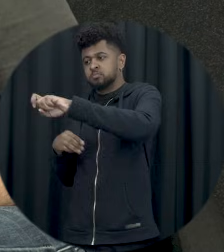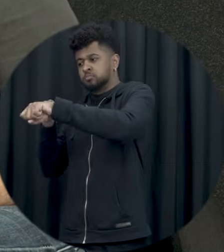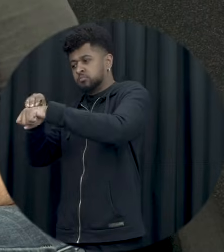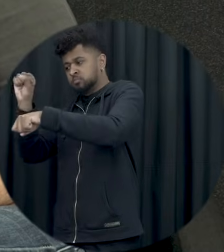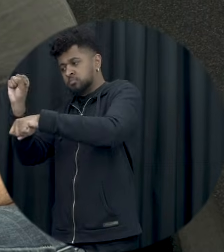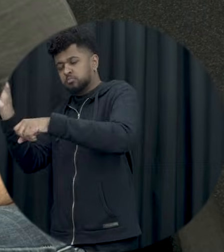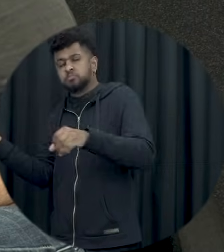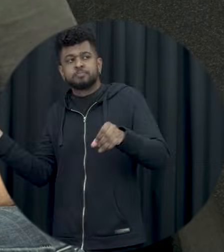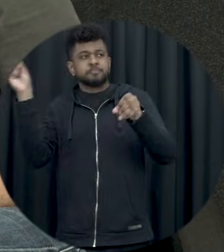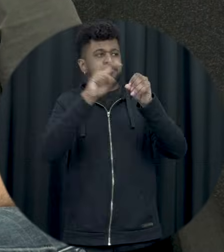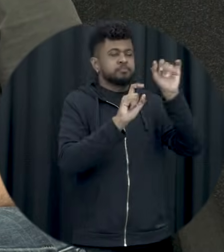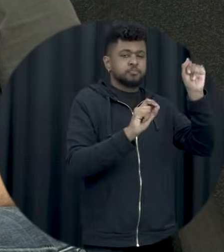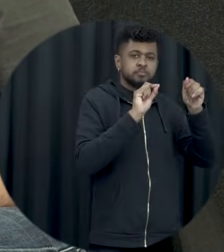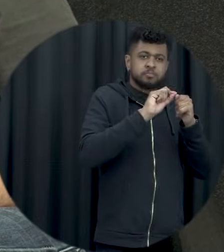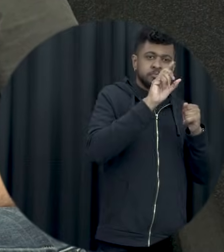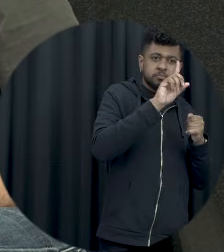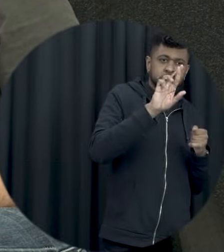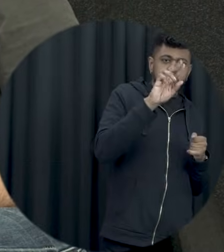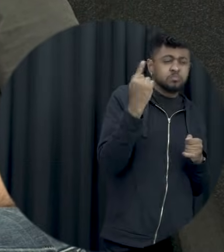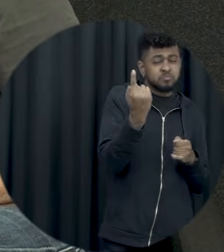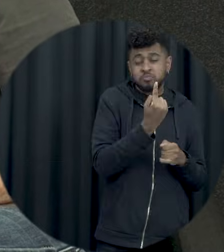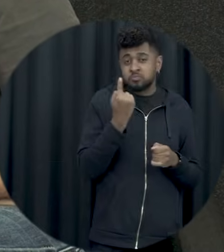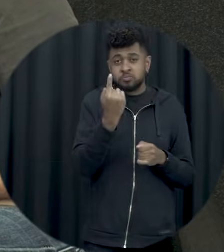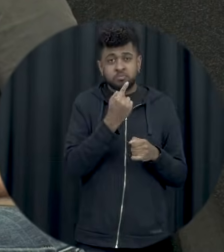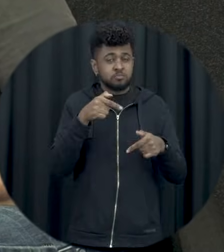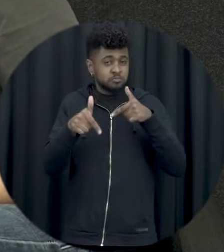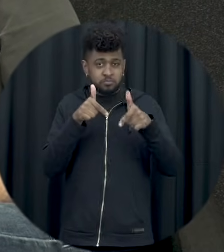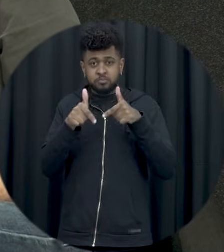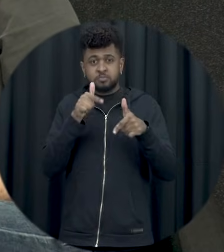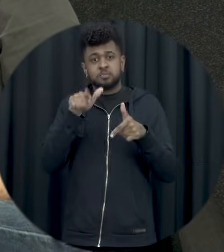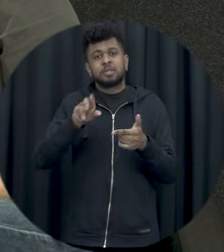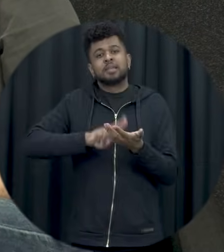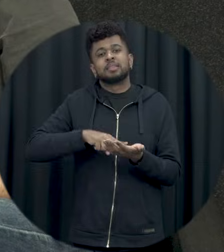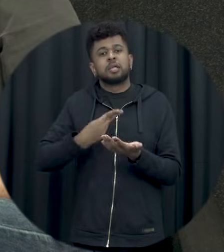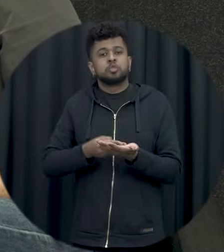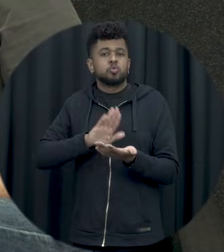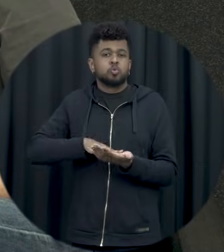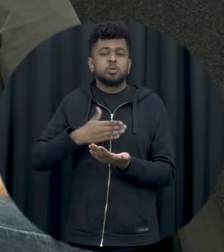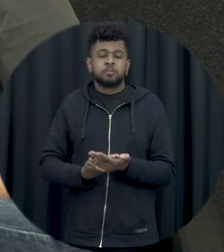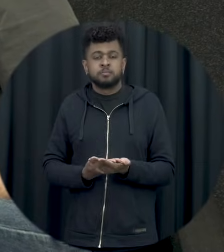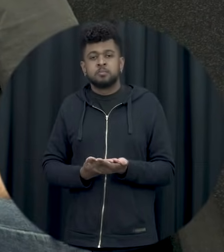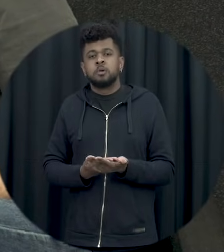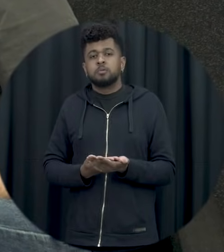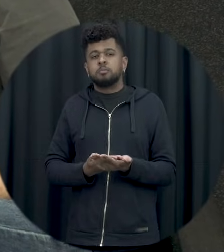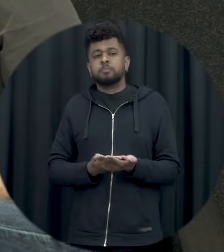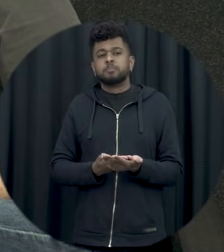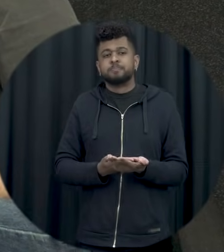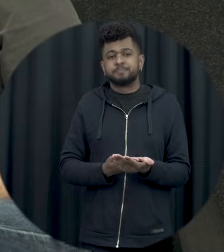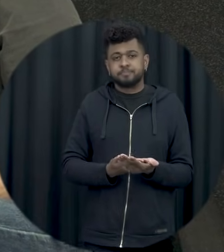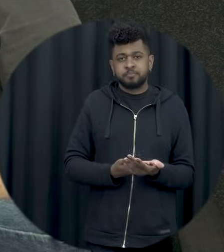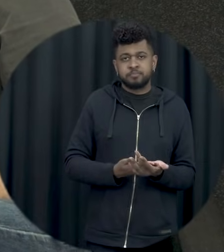doutorado. A minha única atividade profissional nesses anos foi de tradutor, intérprete, né? Perfeito. Tanto como intérprete